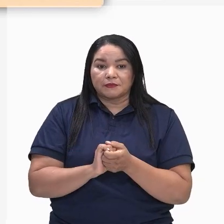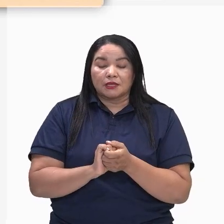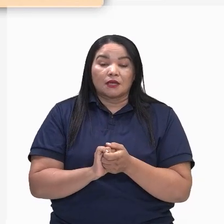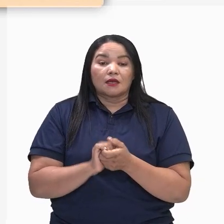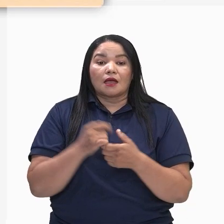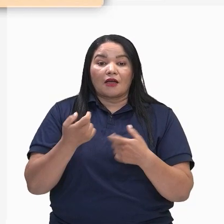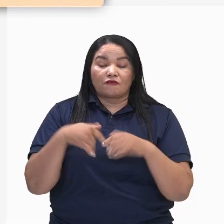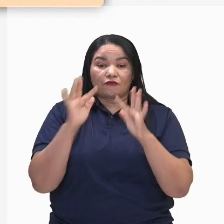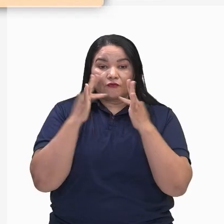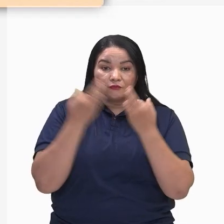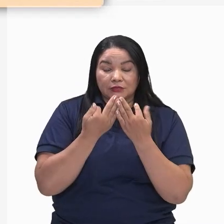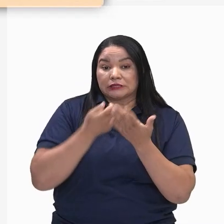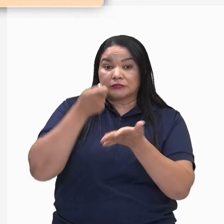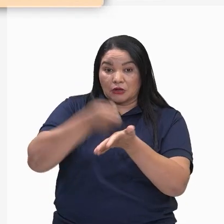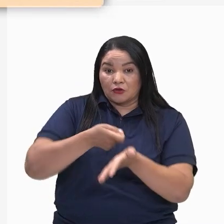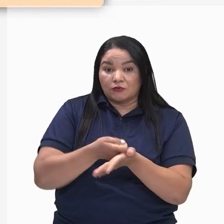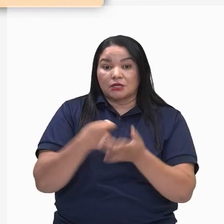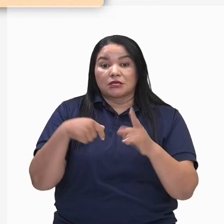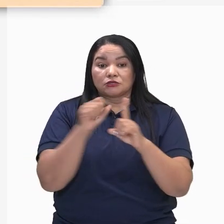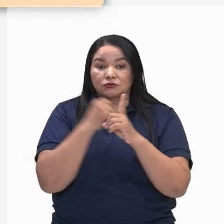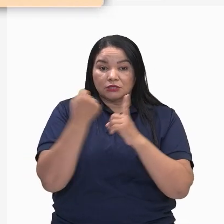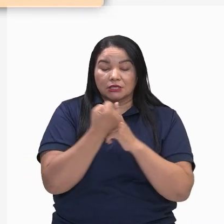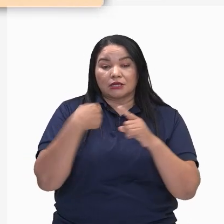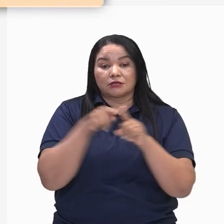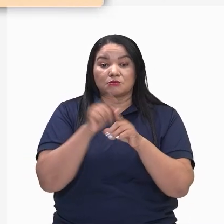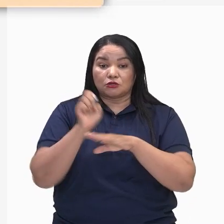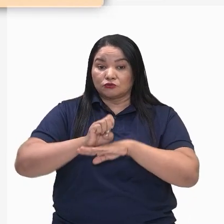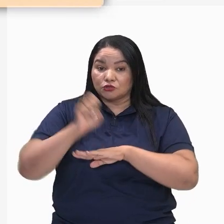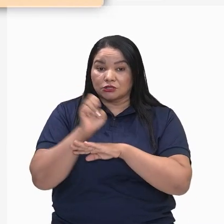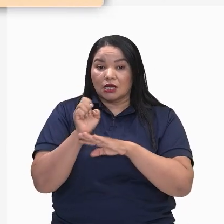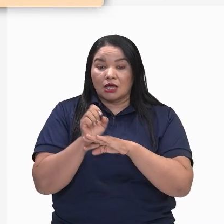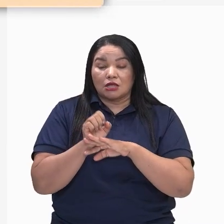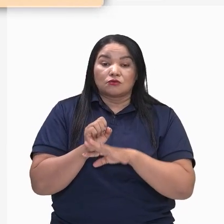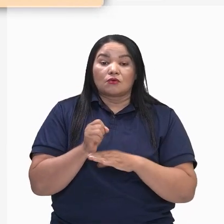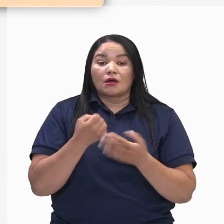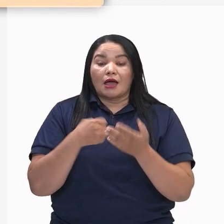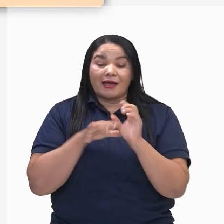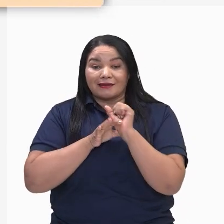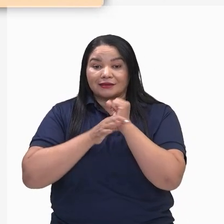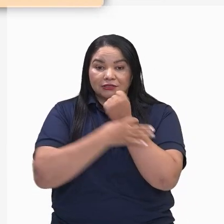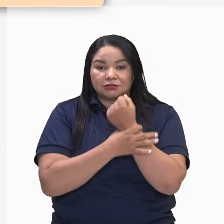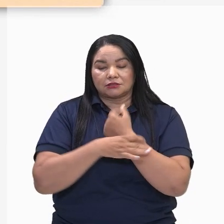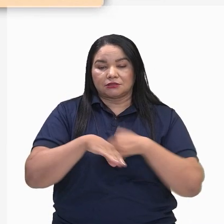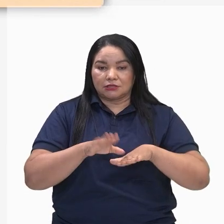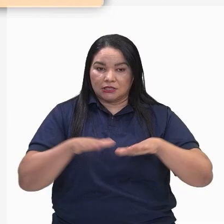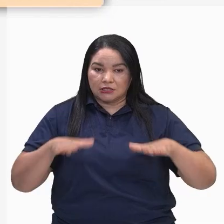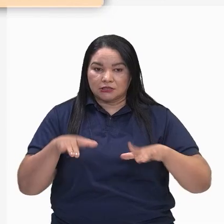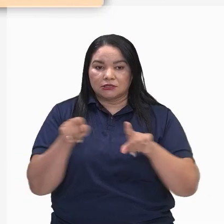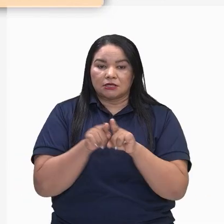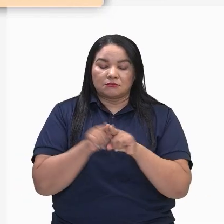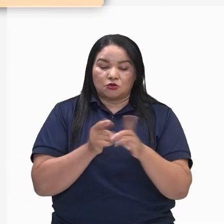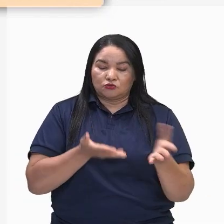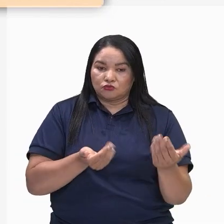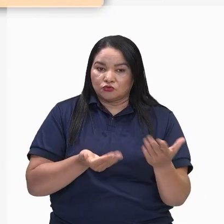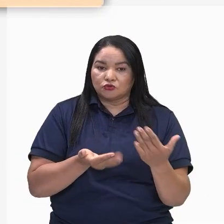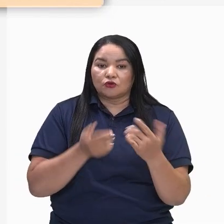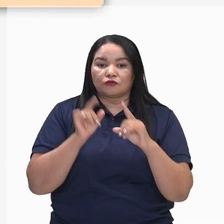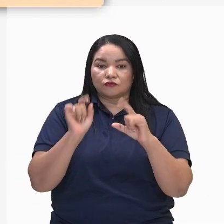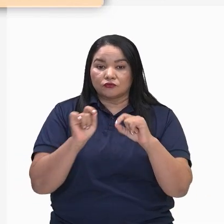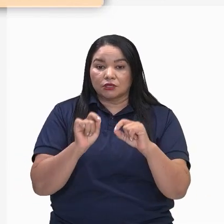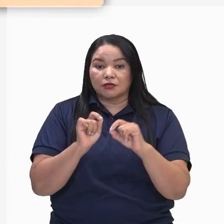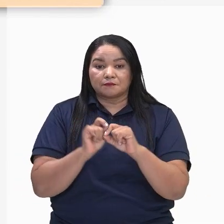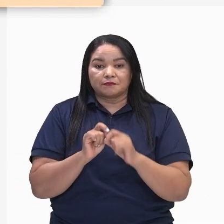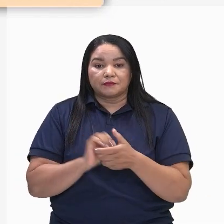da família, da sociedade e do Estado assegurar à criança e ao adolescente, com